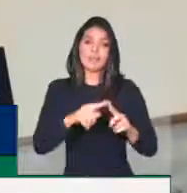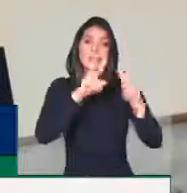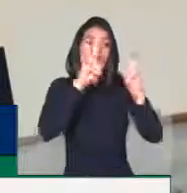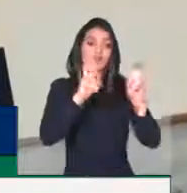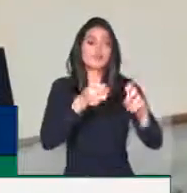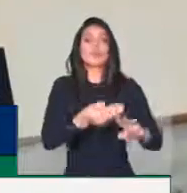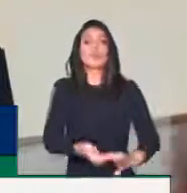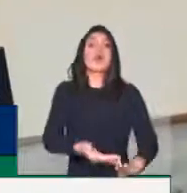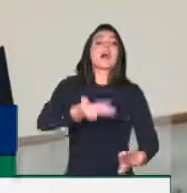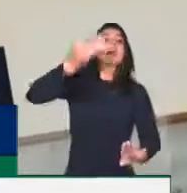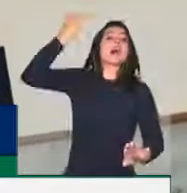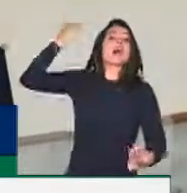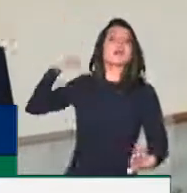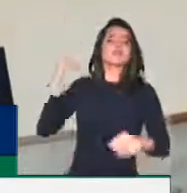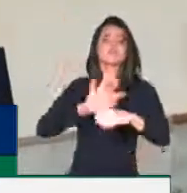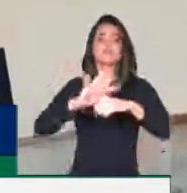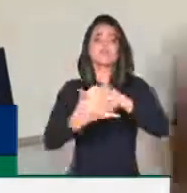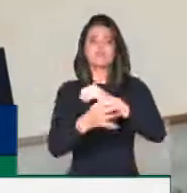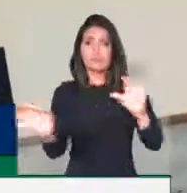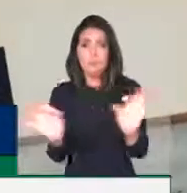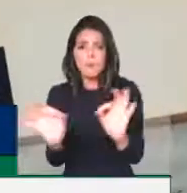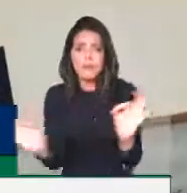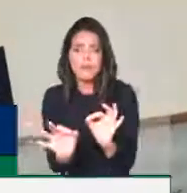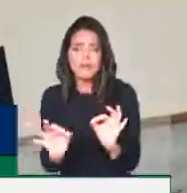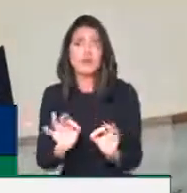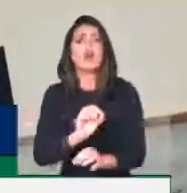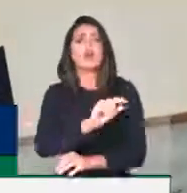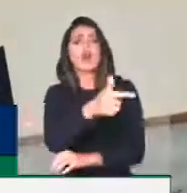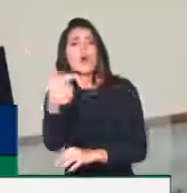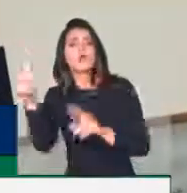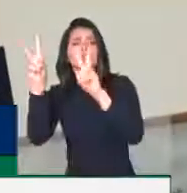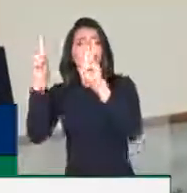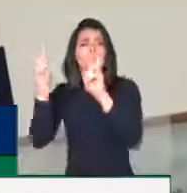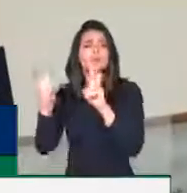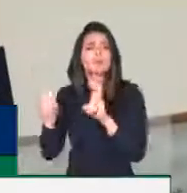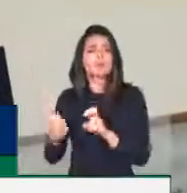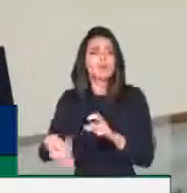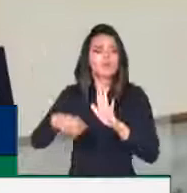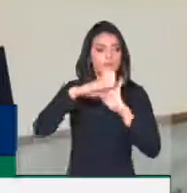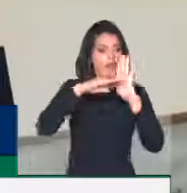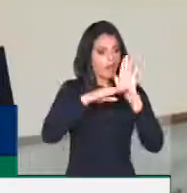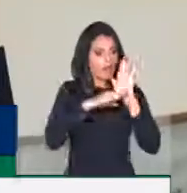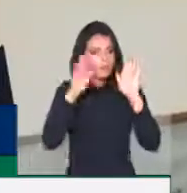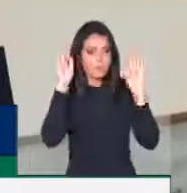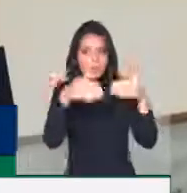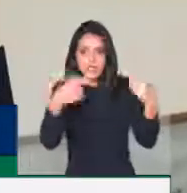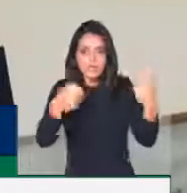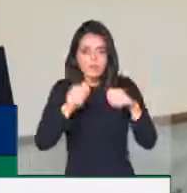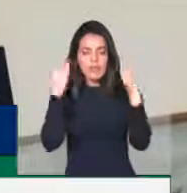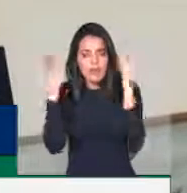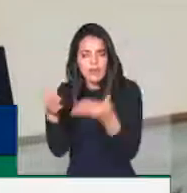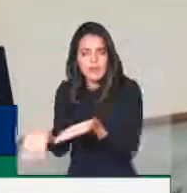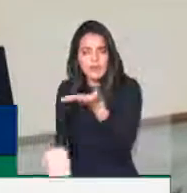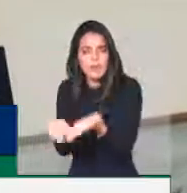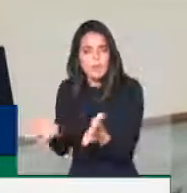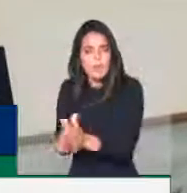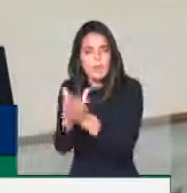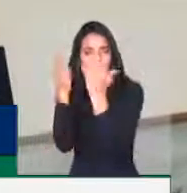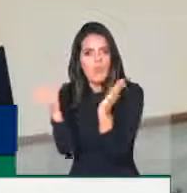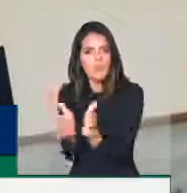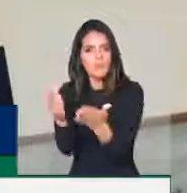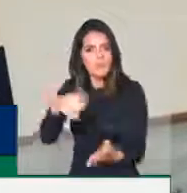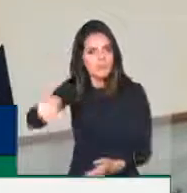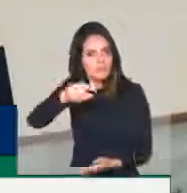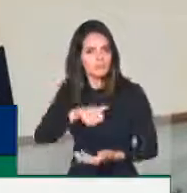pandemia, com tantas outras pautas que deveríamos estar votando nesse momento. Deveríamos estar olhando para os mais pobres. Deveríamos